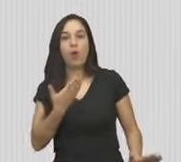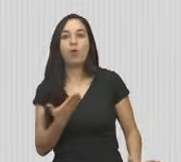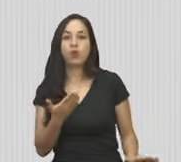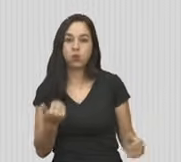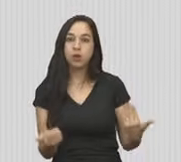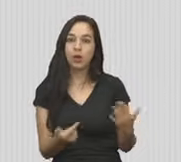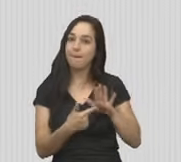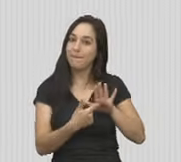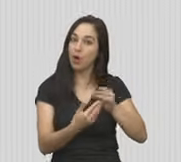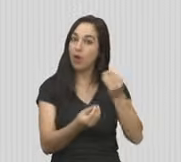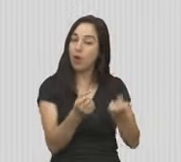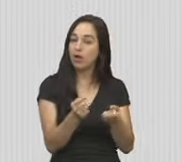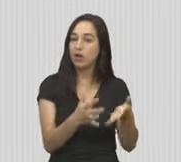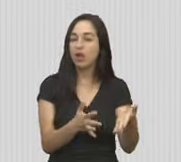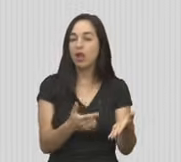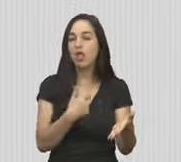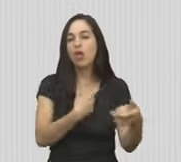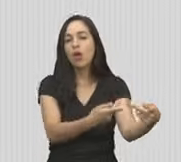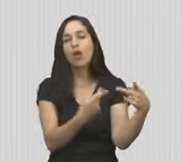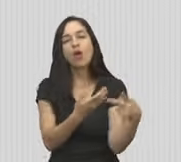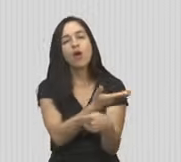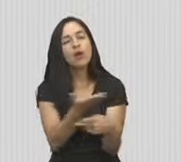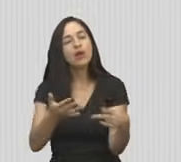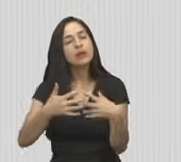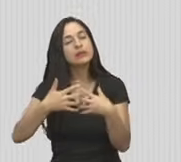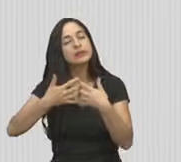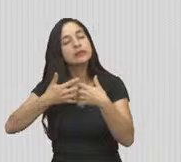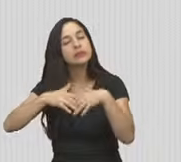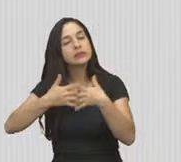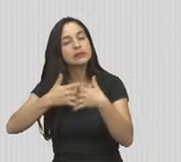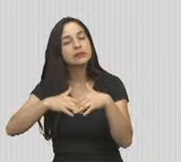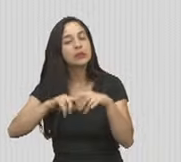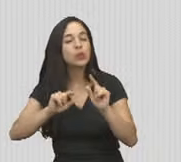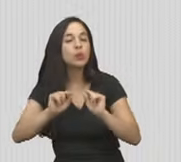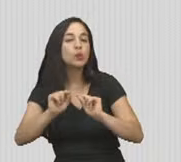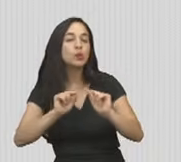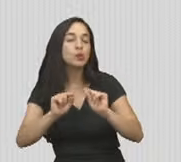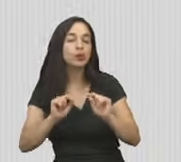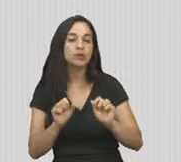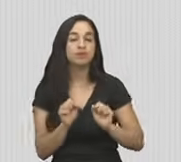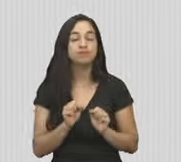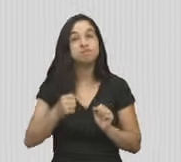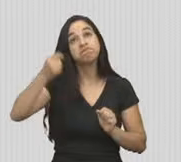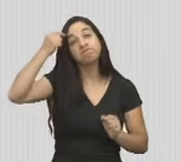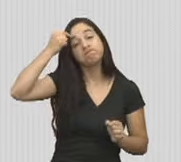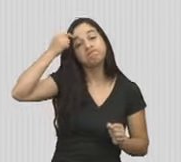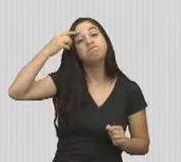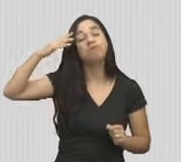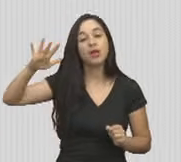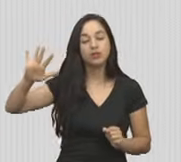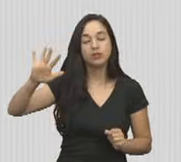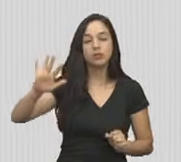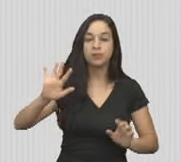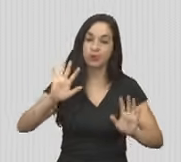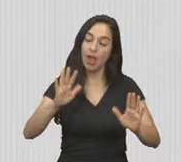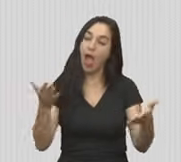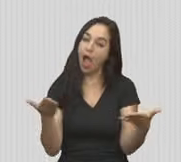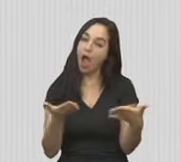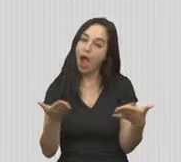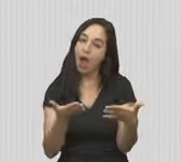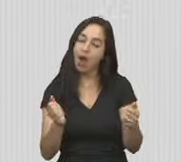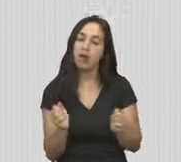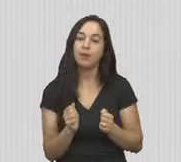E eu vou convidar os senhores para pensarem da seguinte forma: imagine que eu tivesse agora